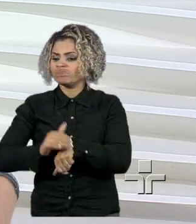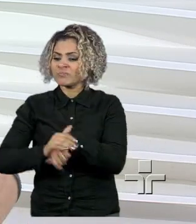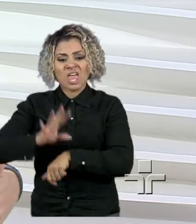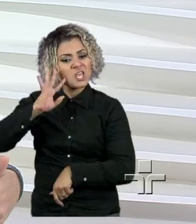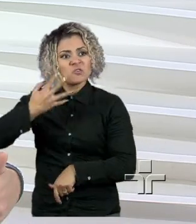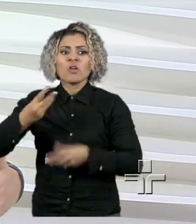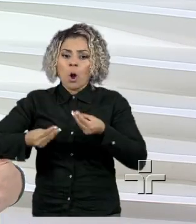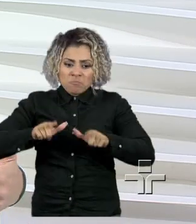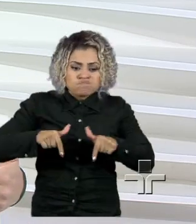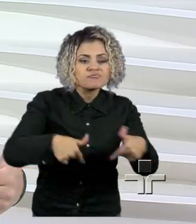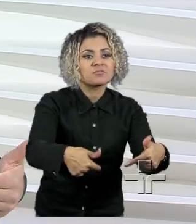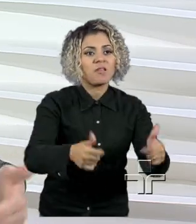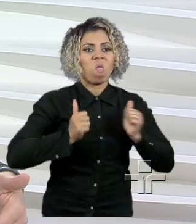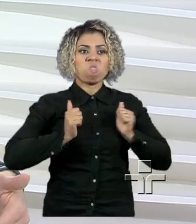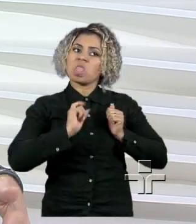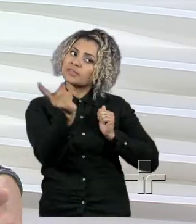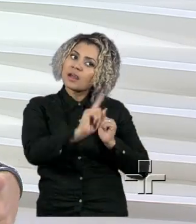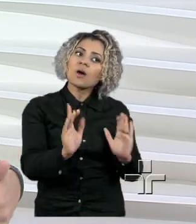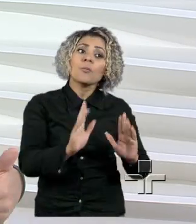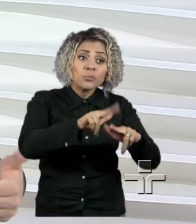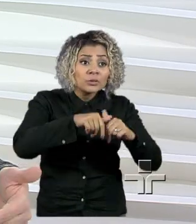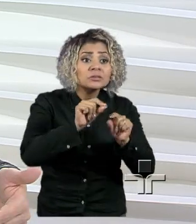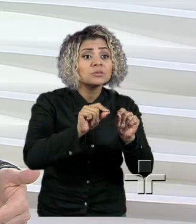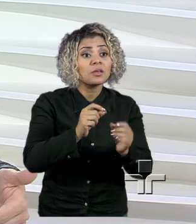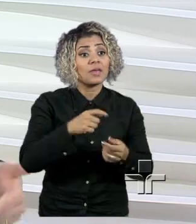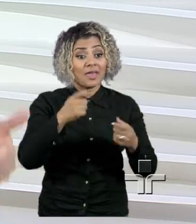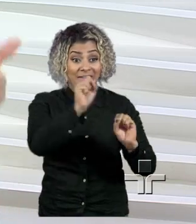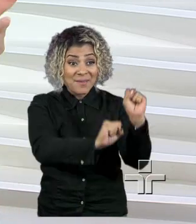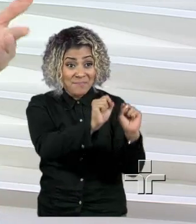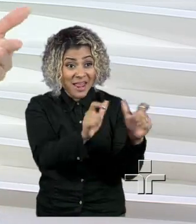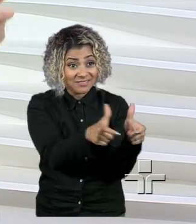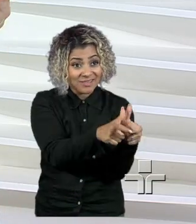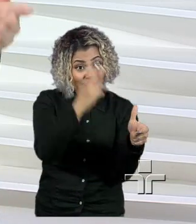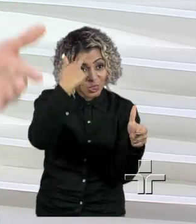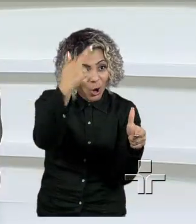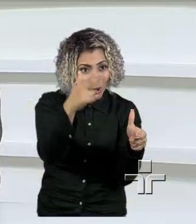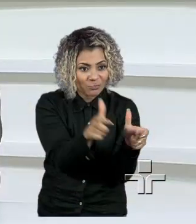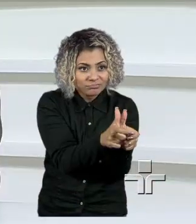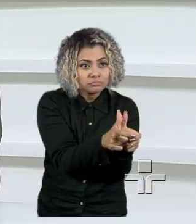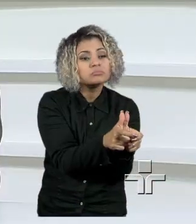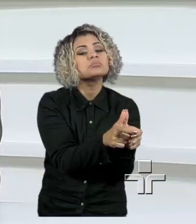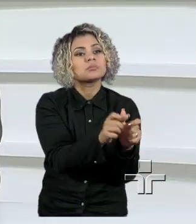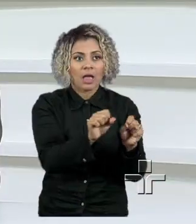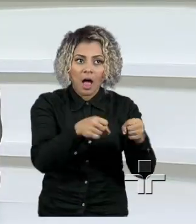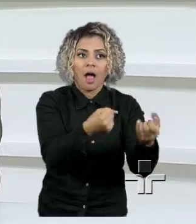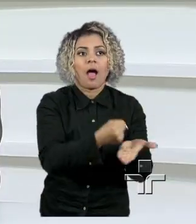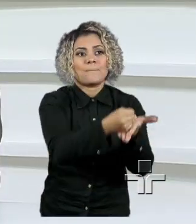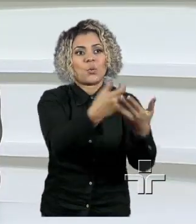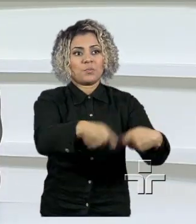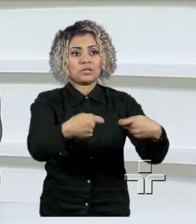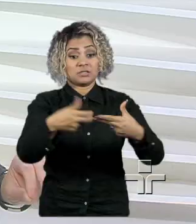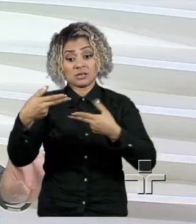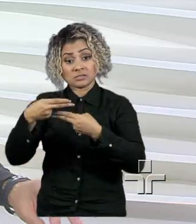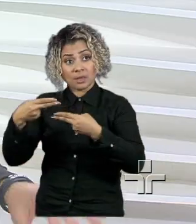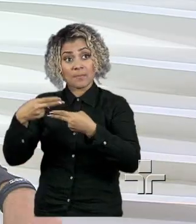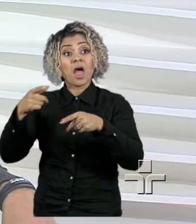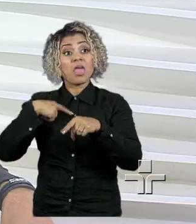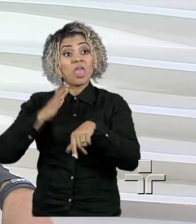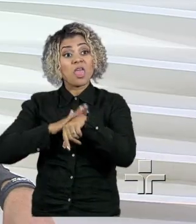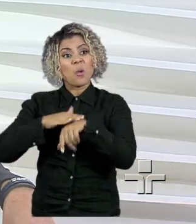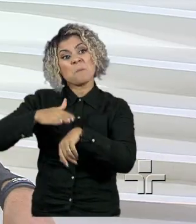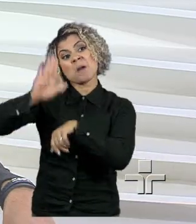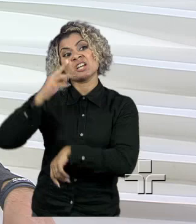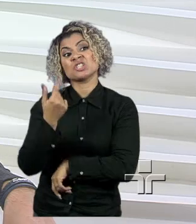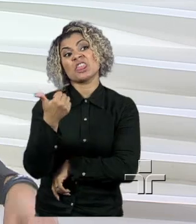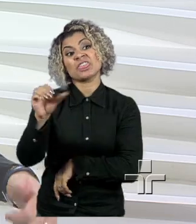que o empresário, o pequeno empreendedor precisa é de apoio. Aliás, Sebrae é uma casa, eu fiz mais de 10 cursos